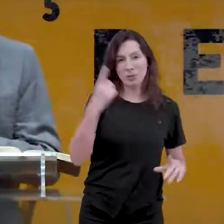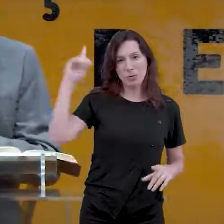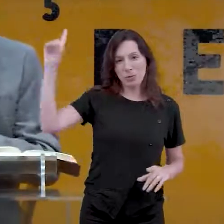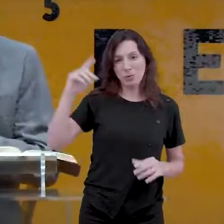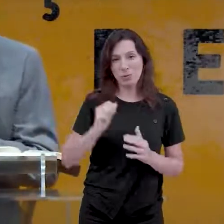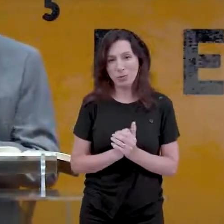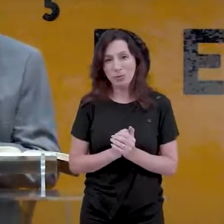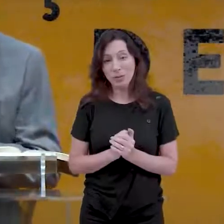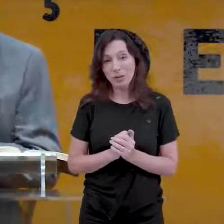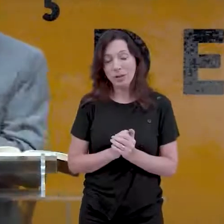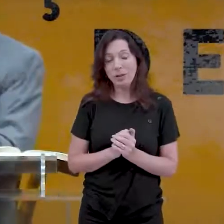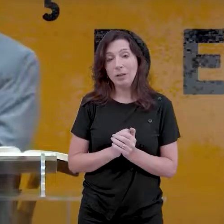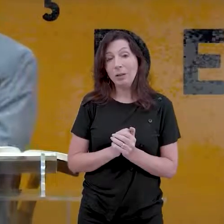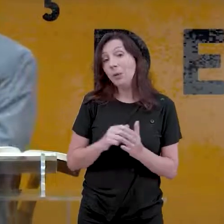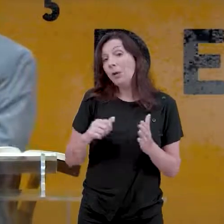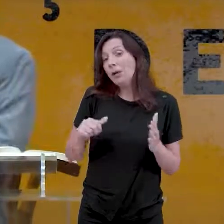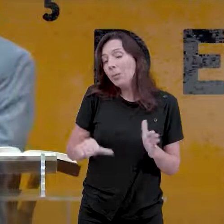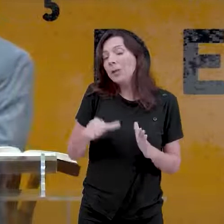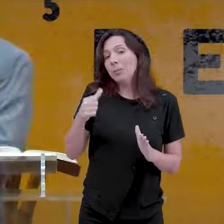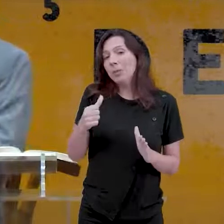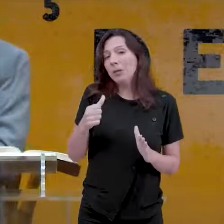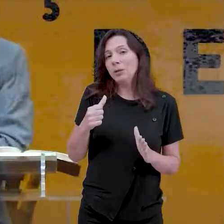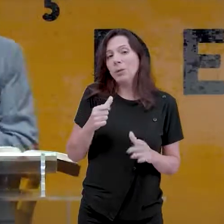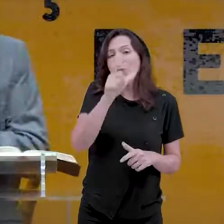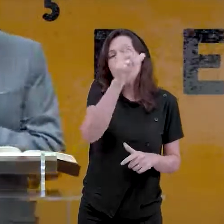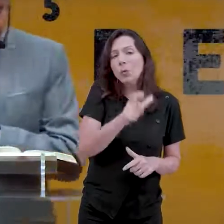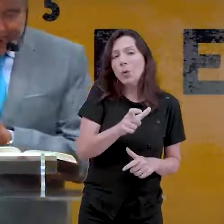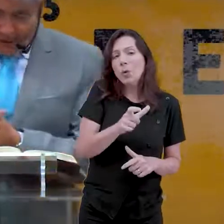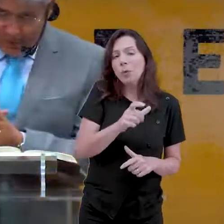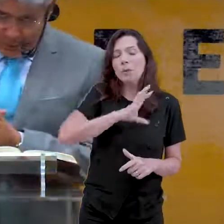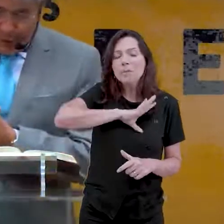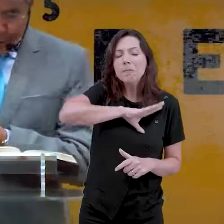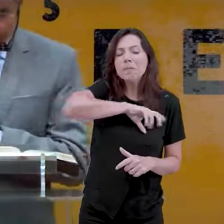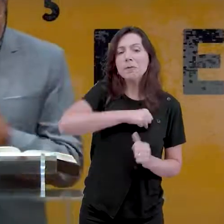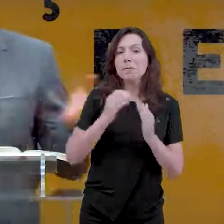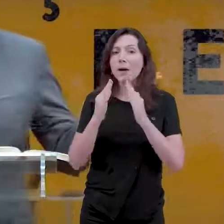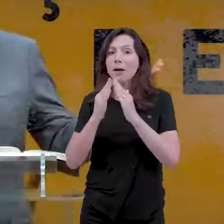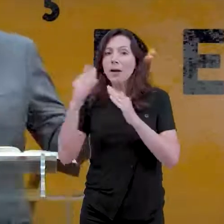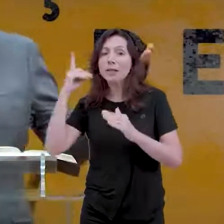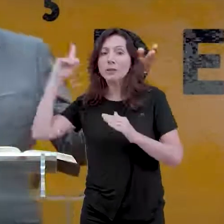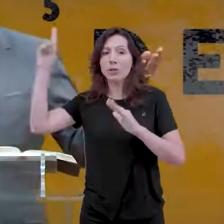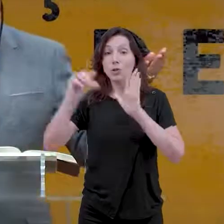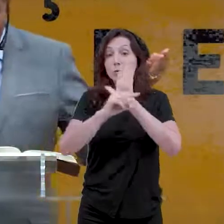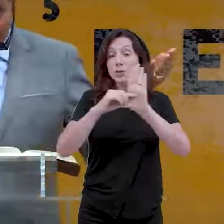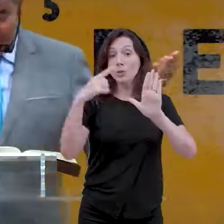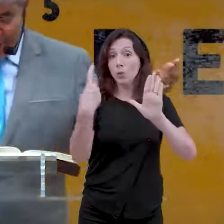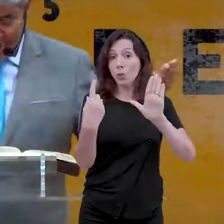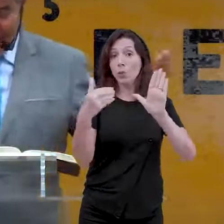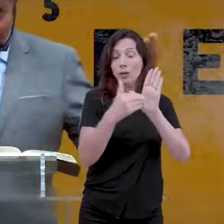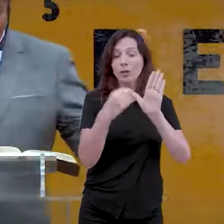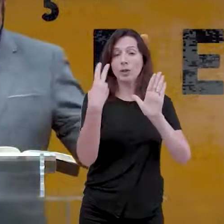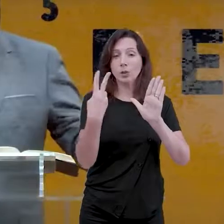despertado pelo seu amor à casa de Deus. Olha comigo os versos 1 e 2. Quão amáveis são os